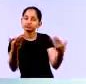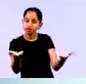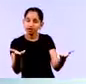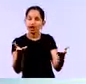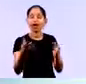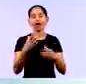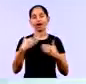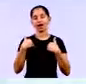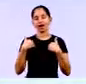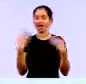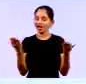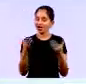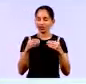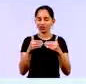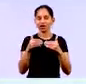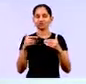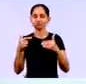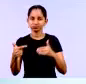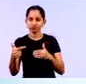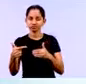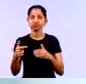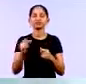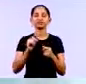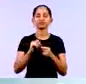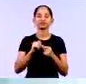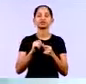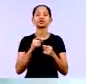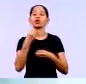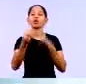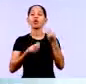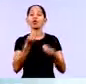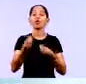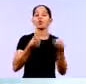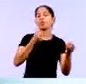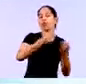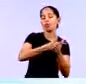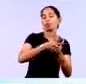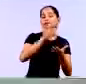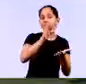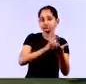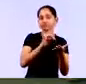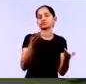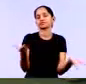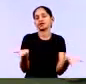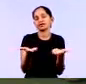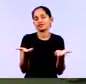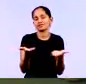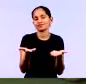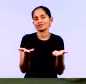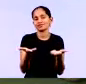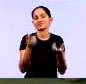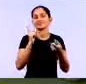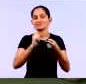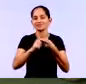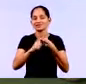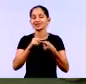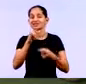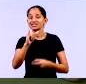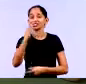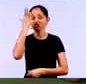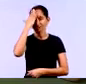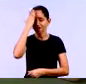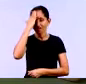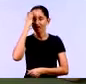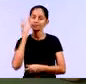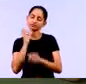Me planejar para a compra desse material. Não é isso, professor? Verdade. Porque, veja bem, se eu já